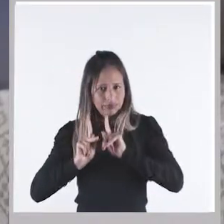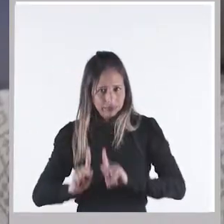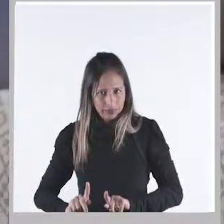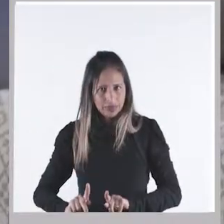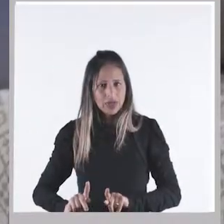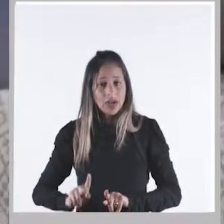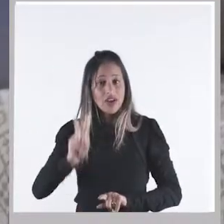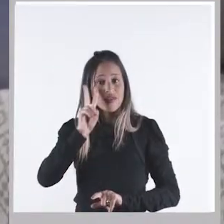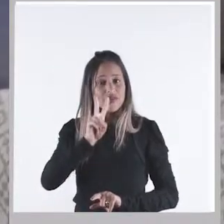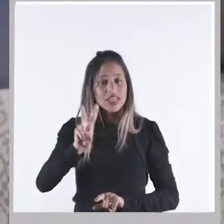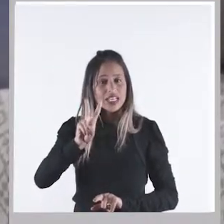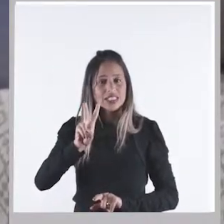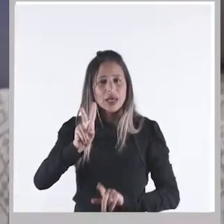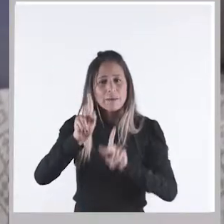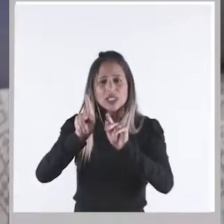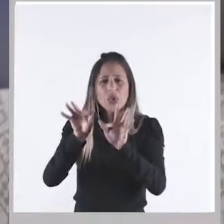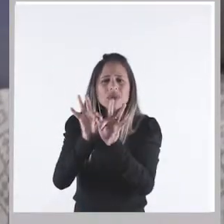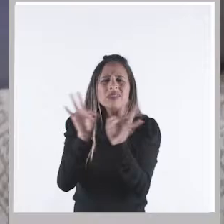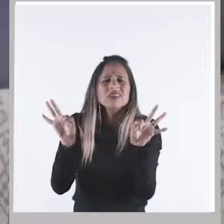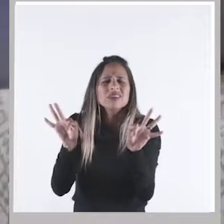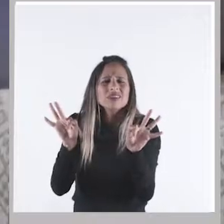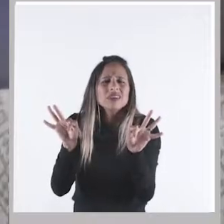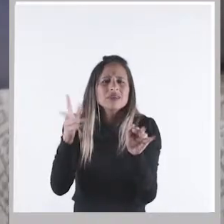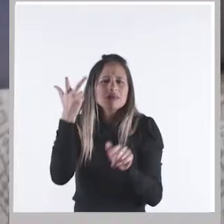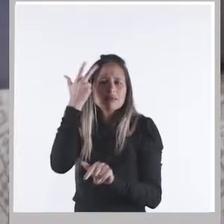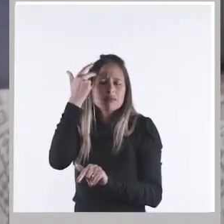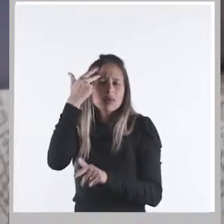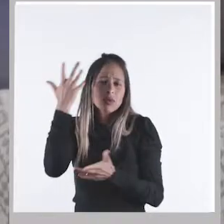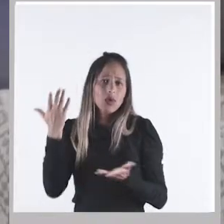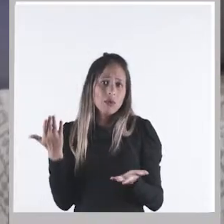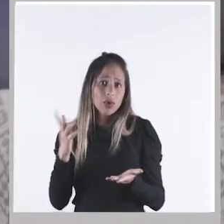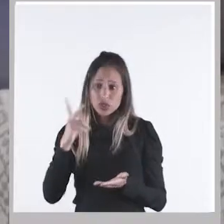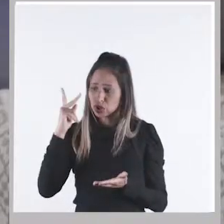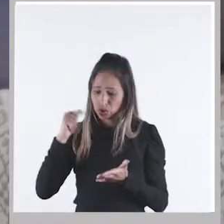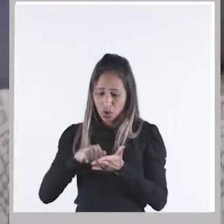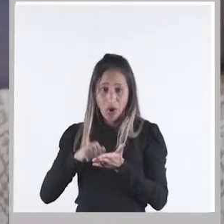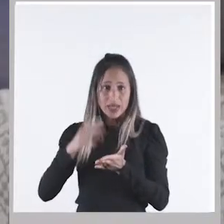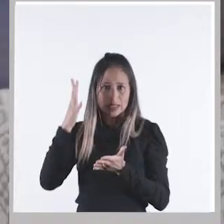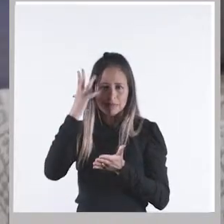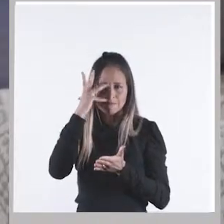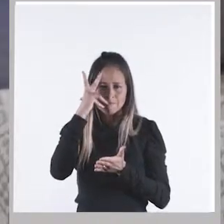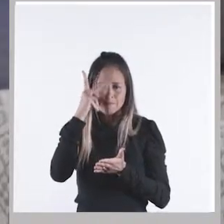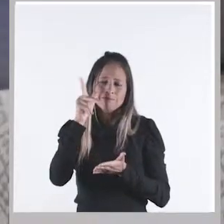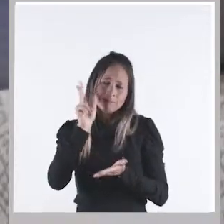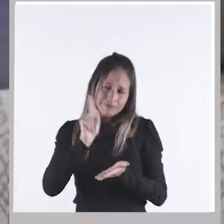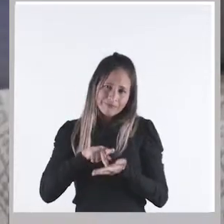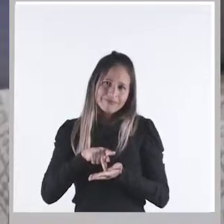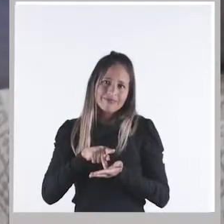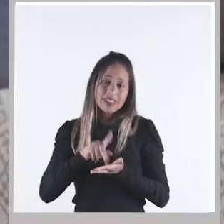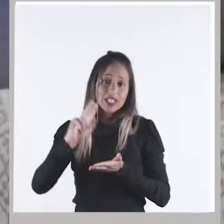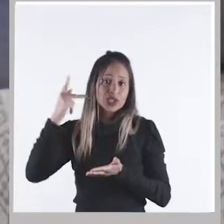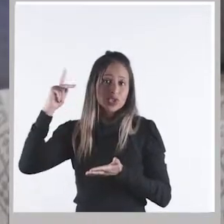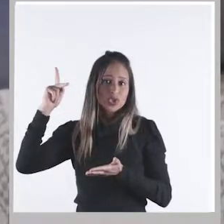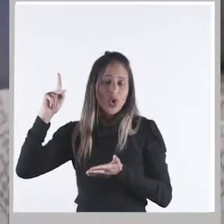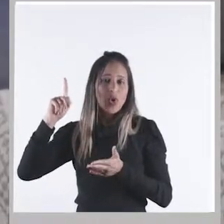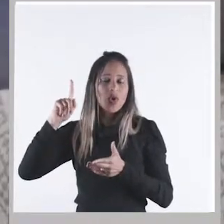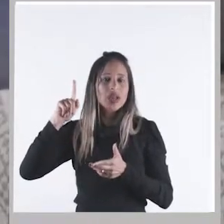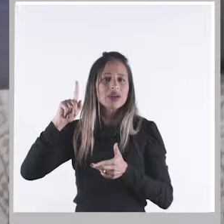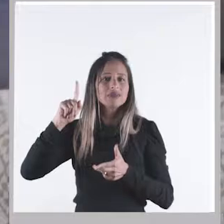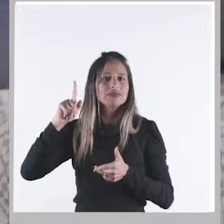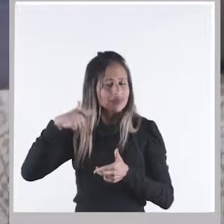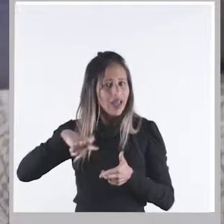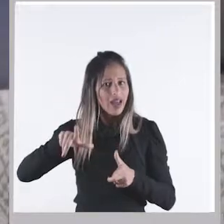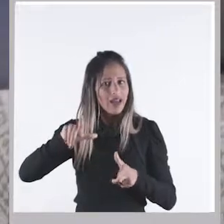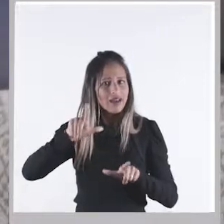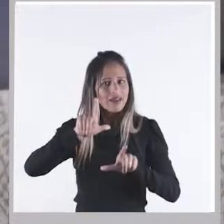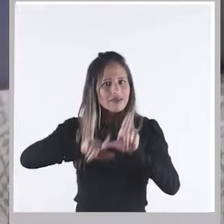são vistas como pessoas comuns são histórias maravilhosas, né? Que são histórias da literatura, Sim.